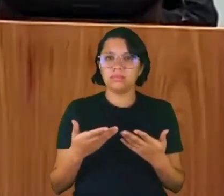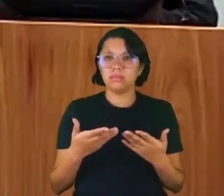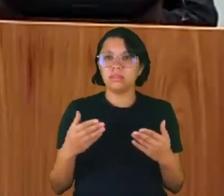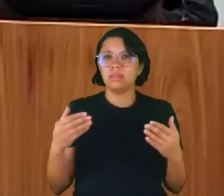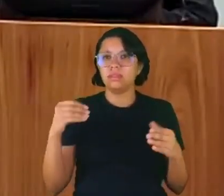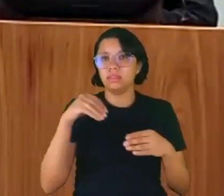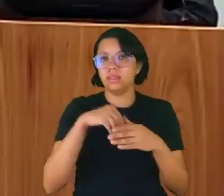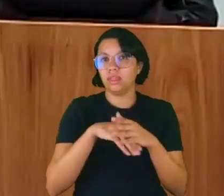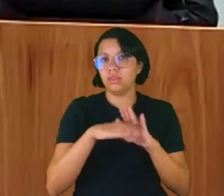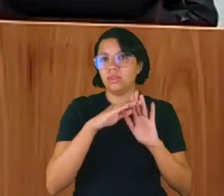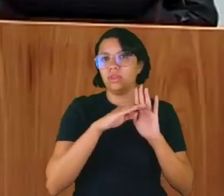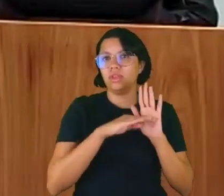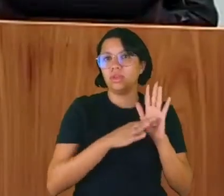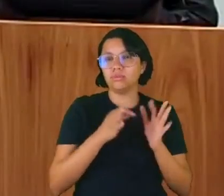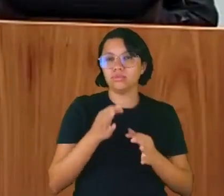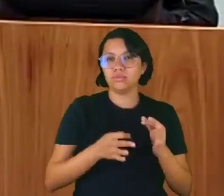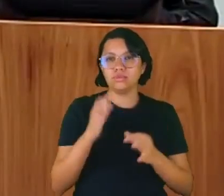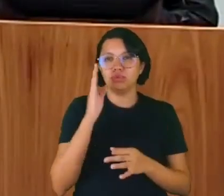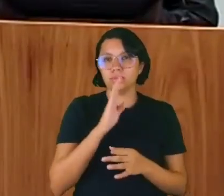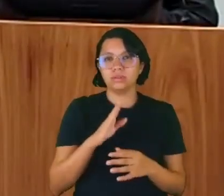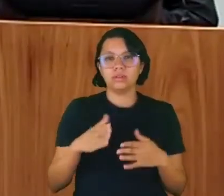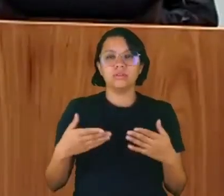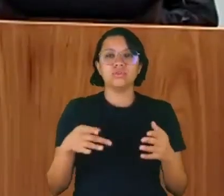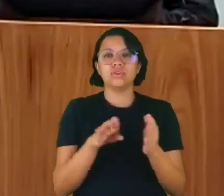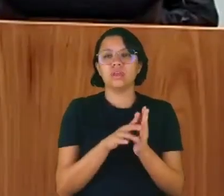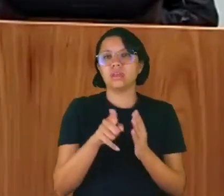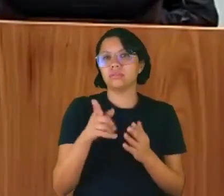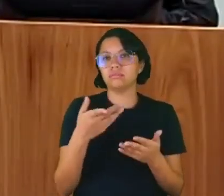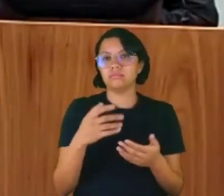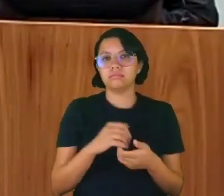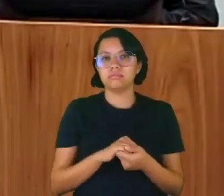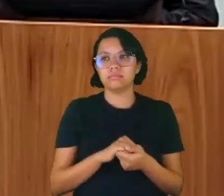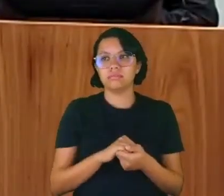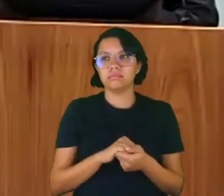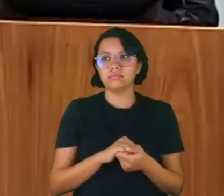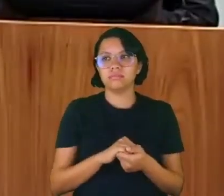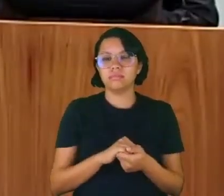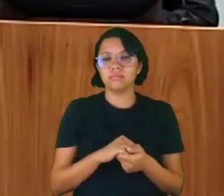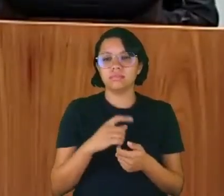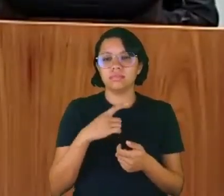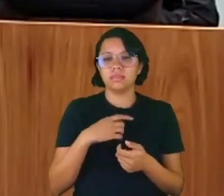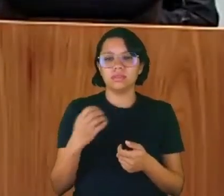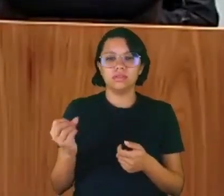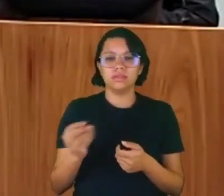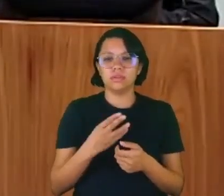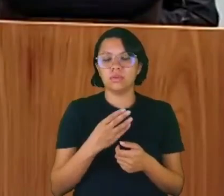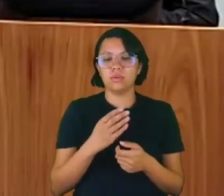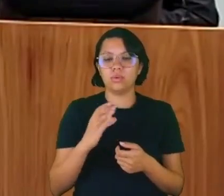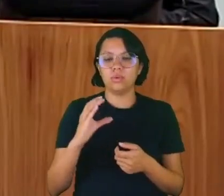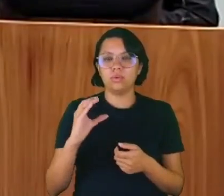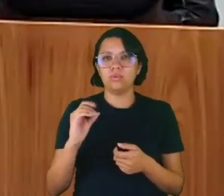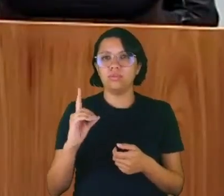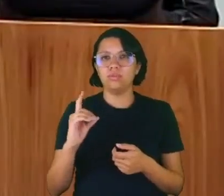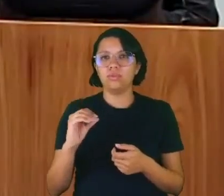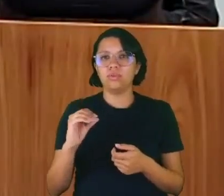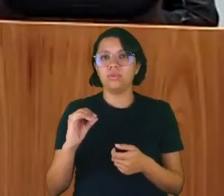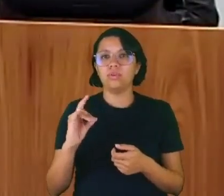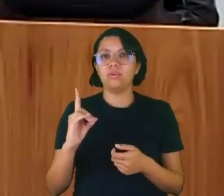desdobramentos. E a gente chega aí, por essa, aí no novo código, ao